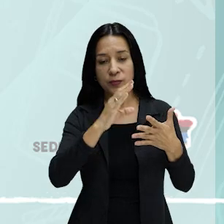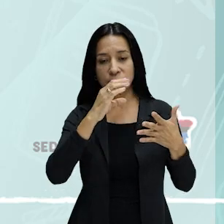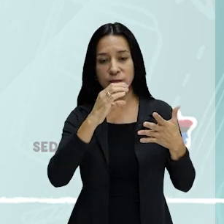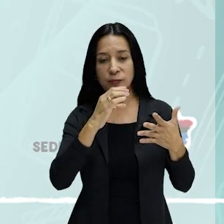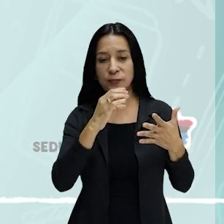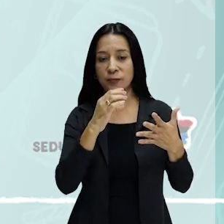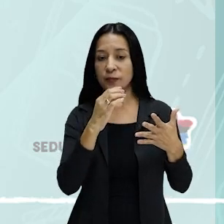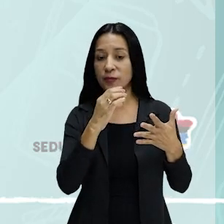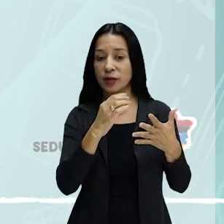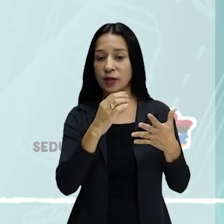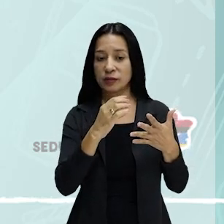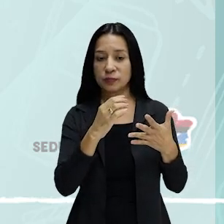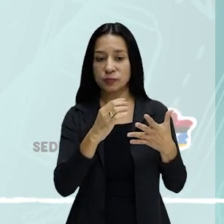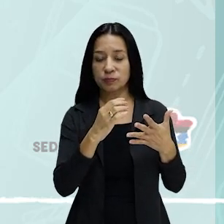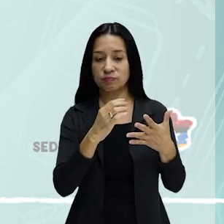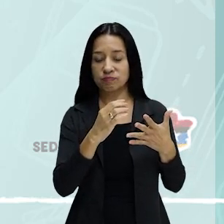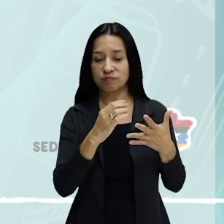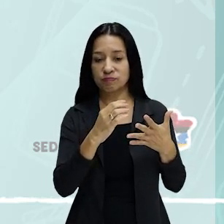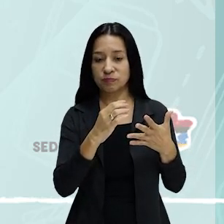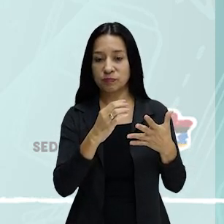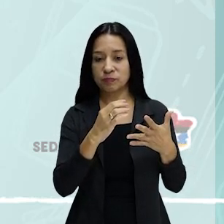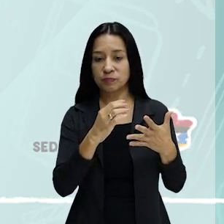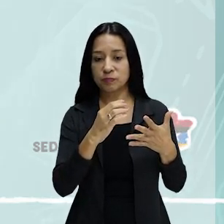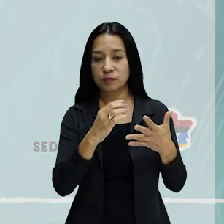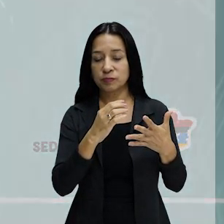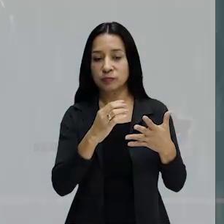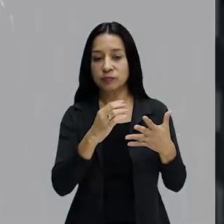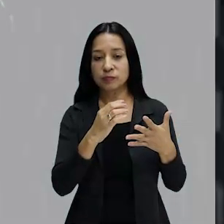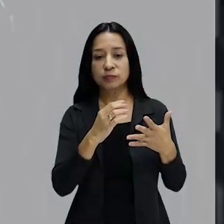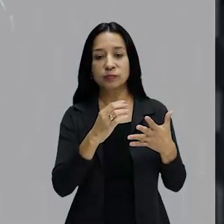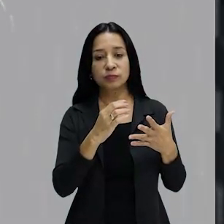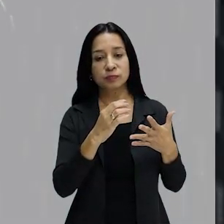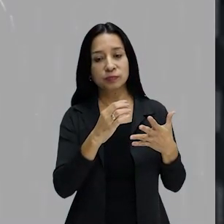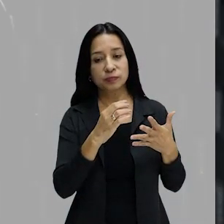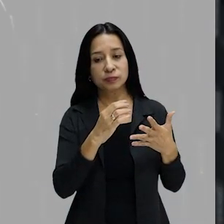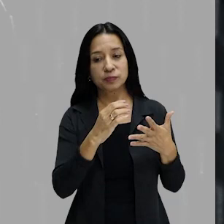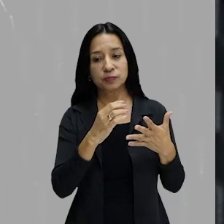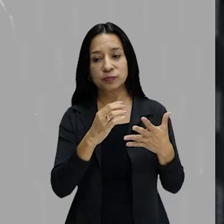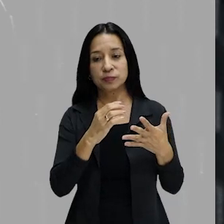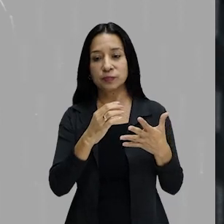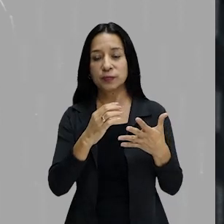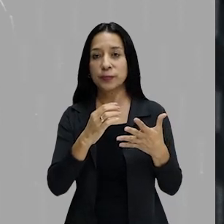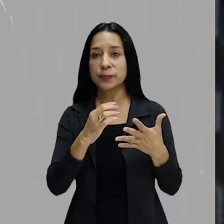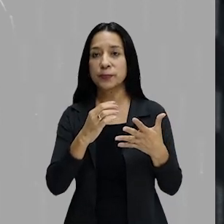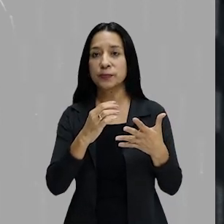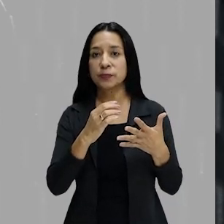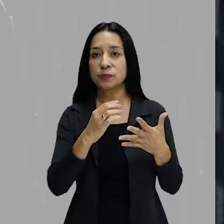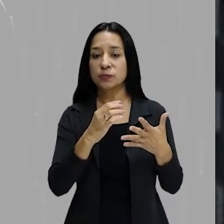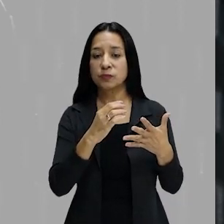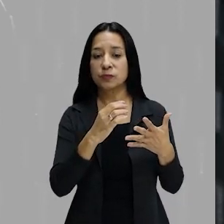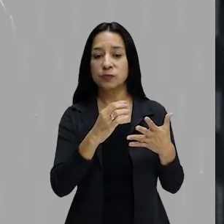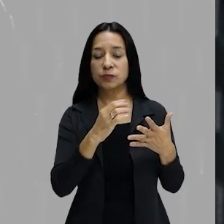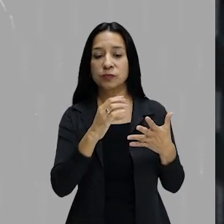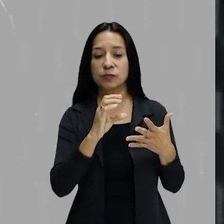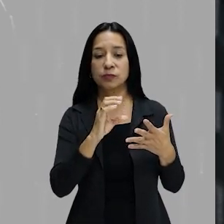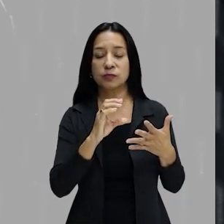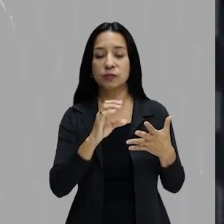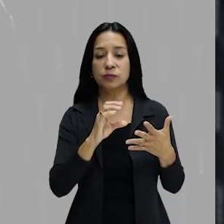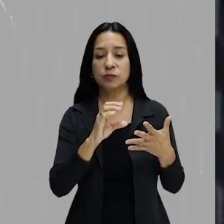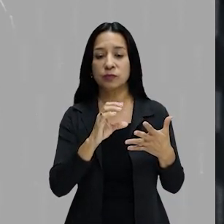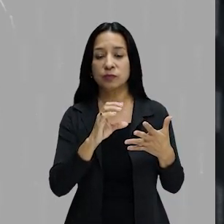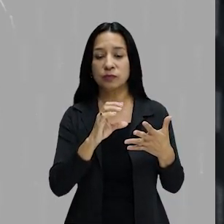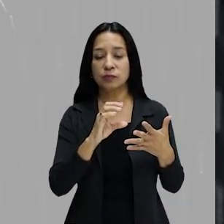dos auditores. Letra C. Enquanto a mídia entrevistava o